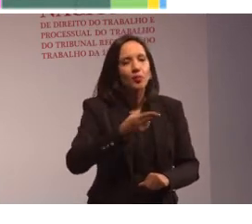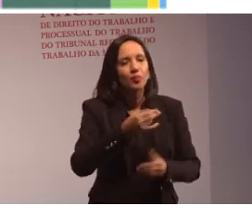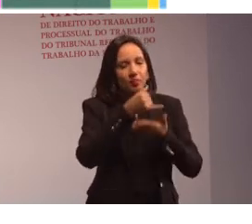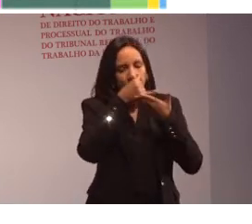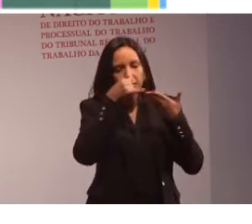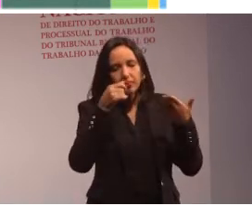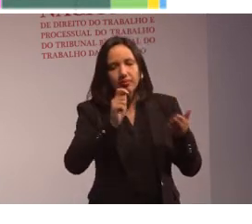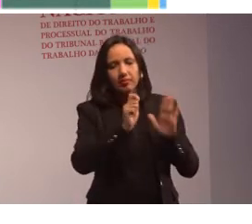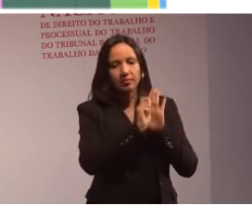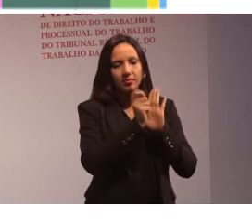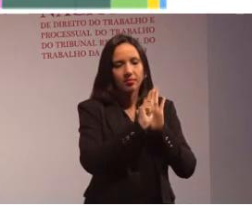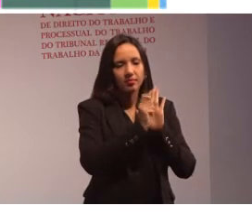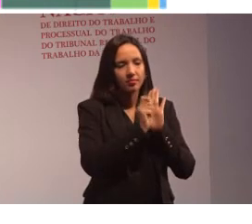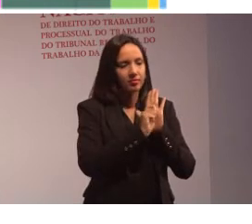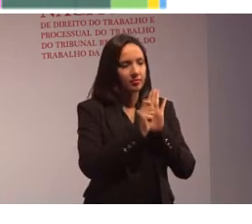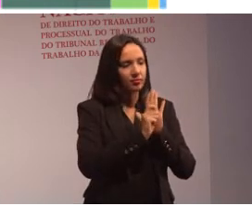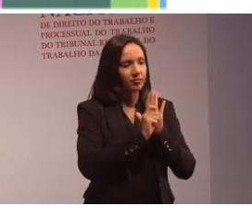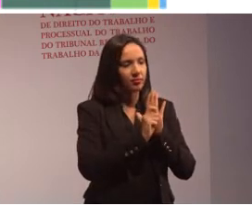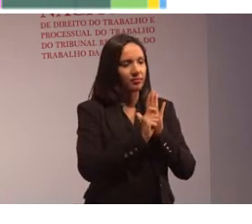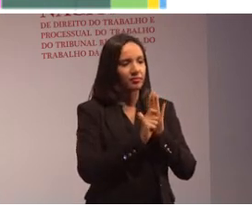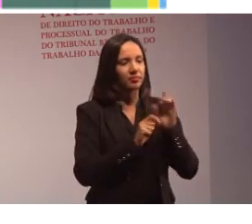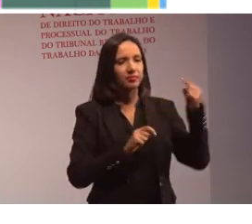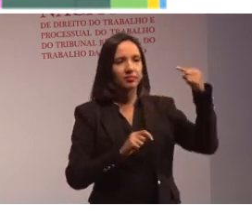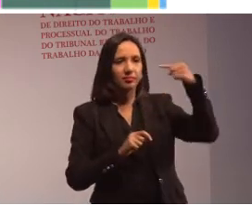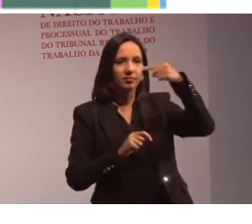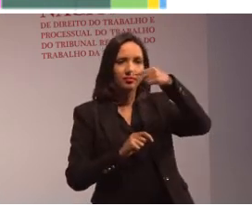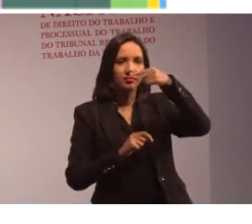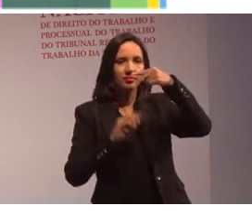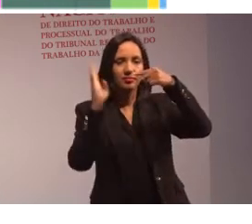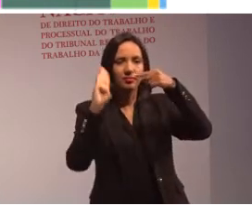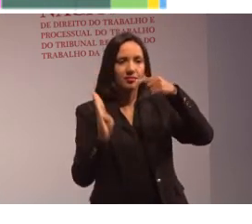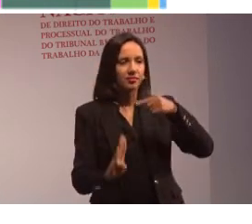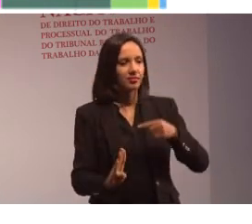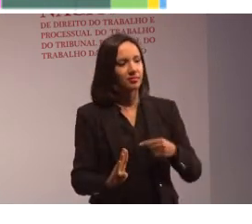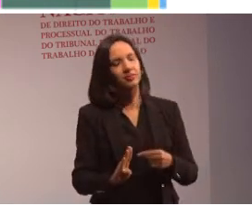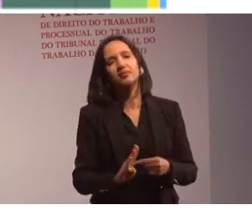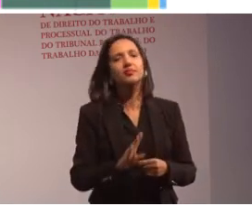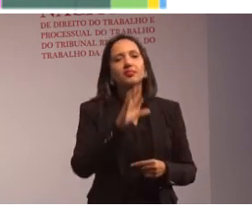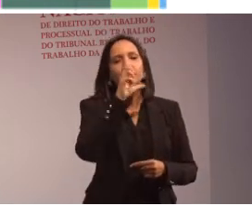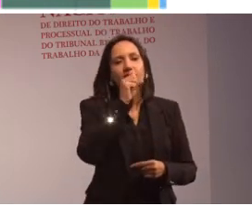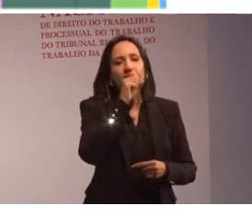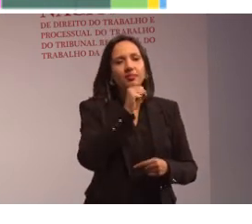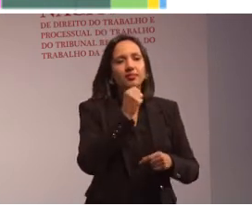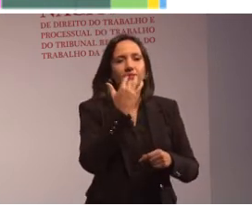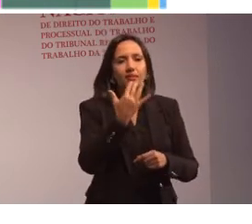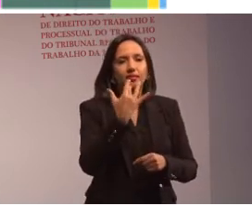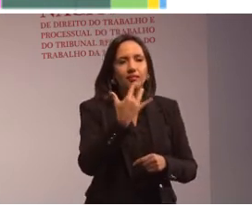setinha azulzinha, a gente vê o Brasil. Então, lavanda, a cor da ansiedade. Né?